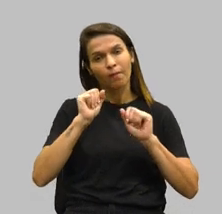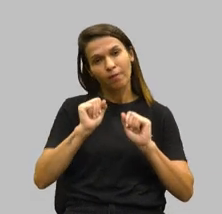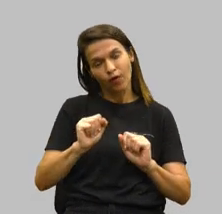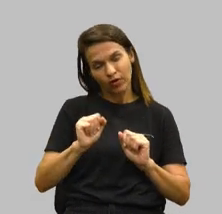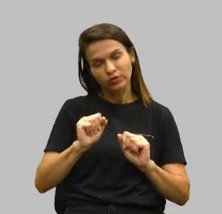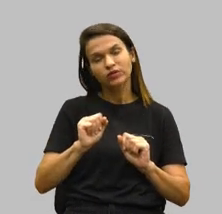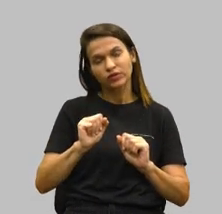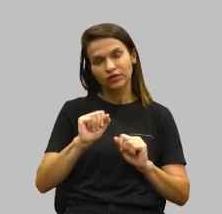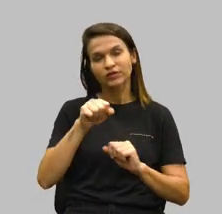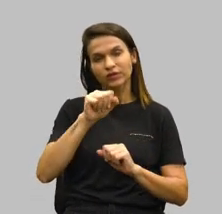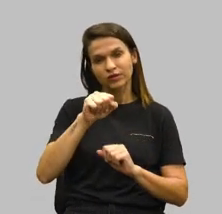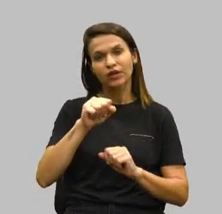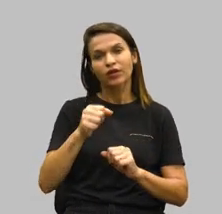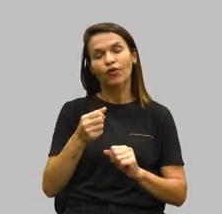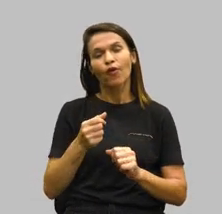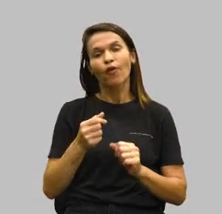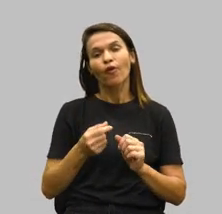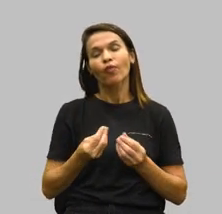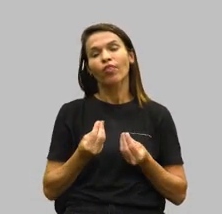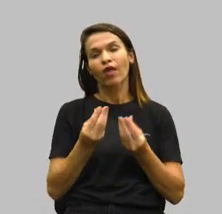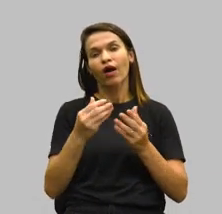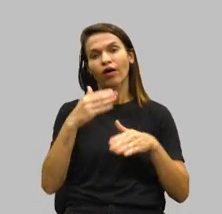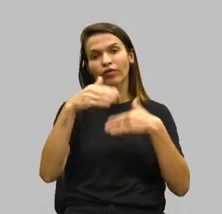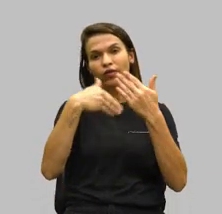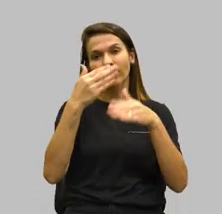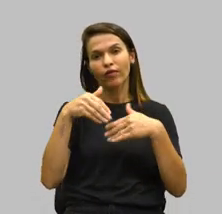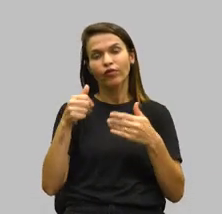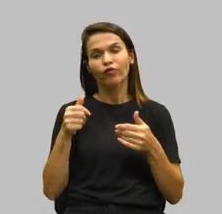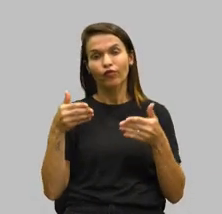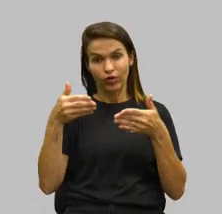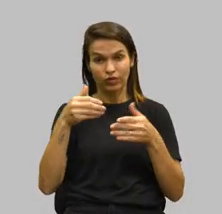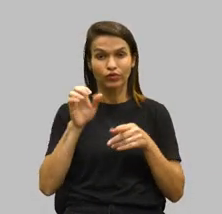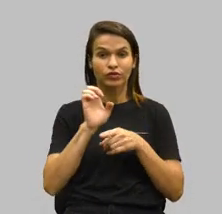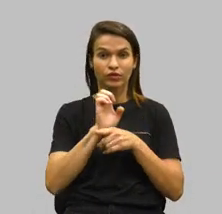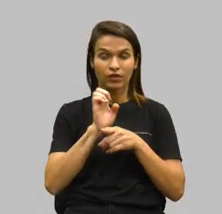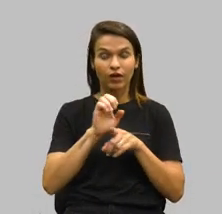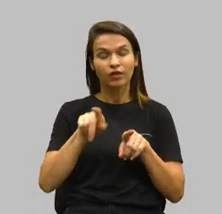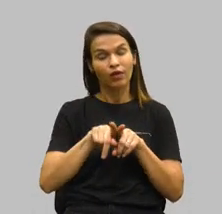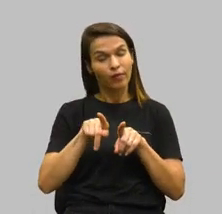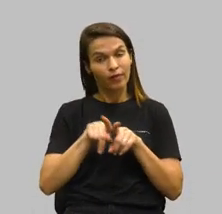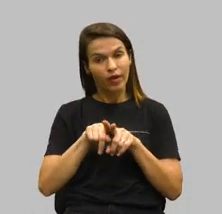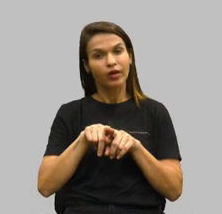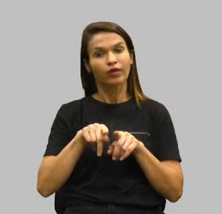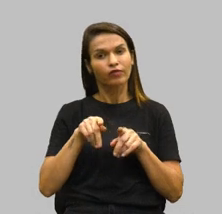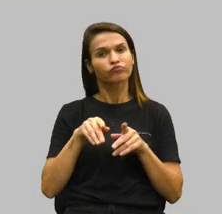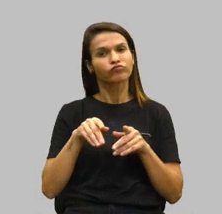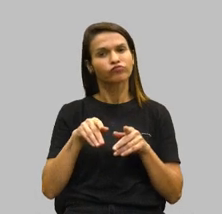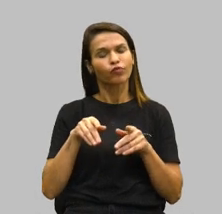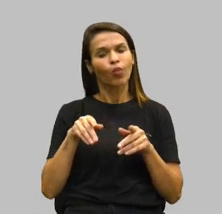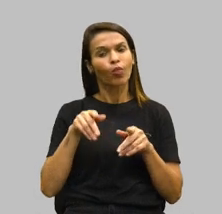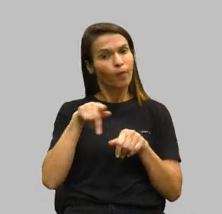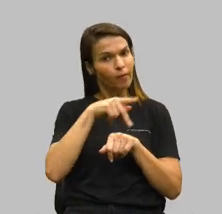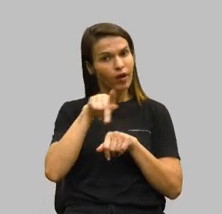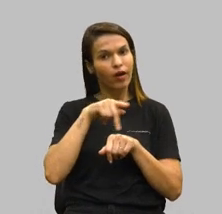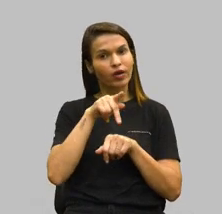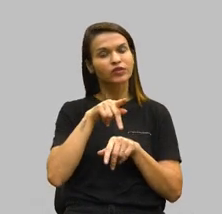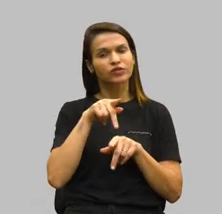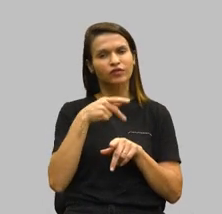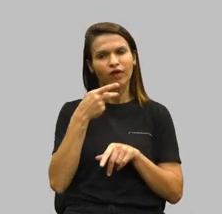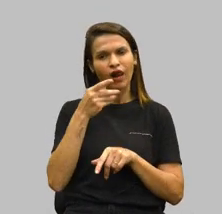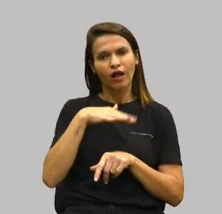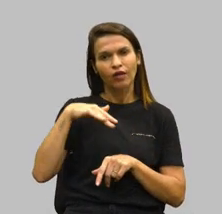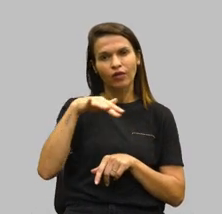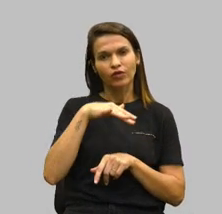trazer desenvolvimento para o nosso estado e também para o nosso país nós estávamos falando aqui no âmbito do